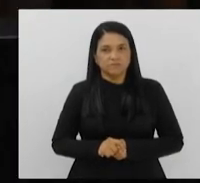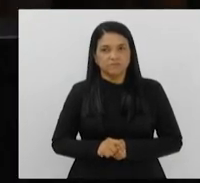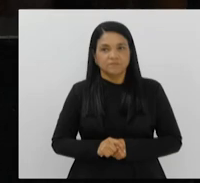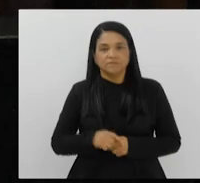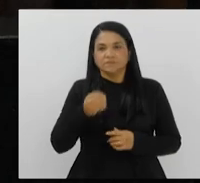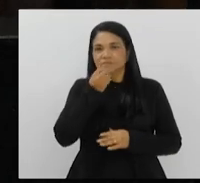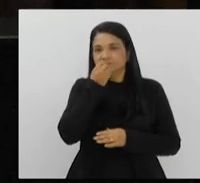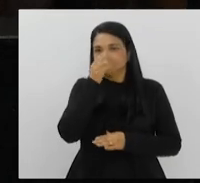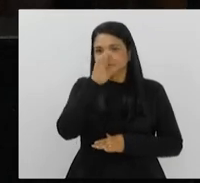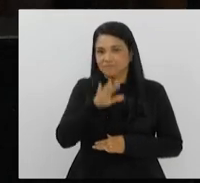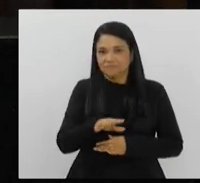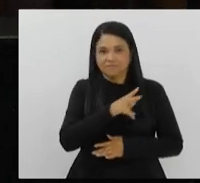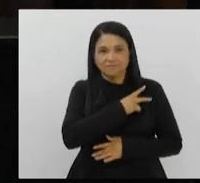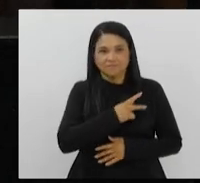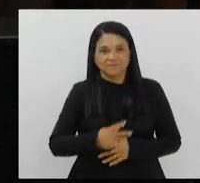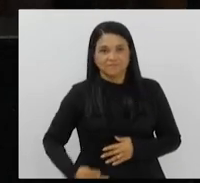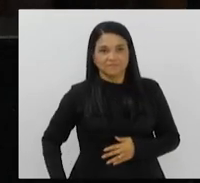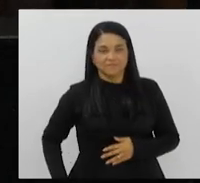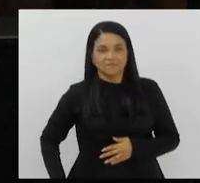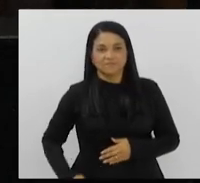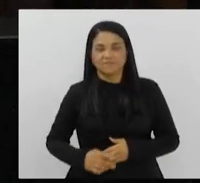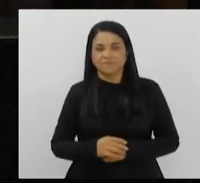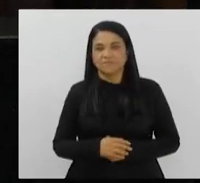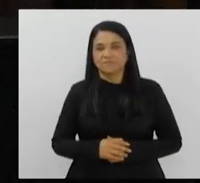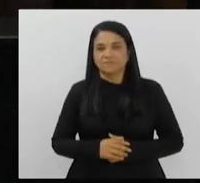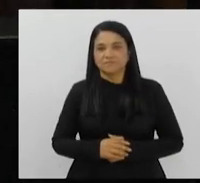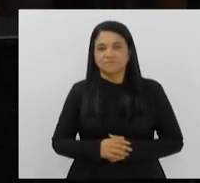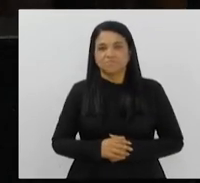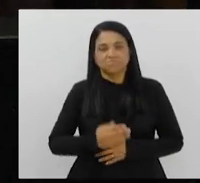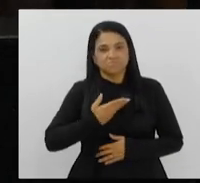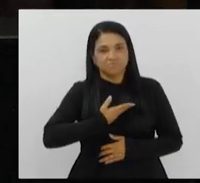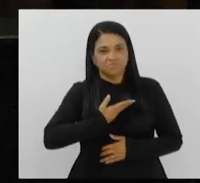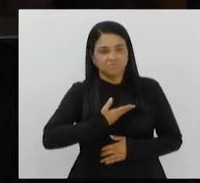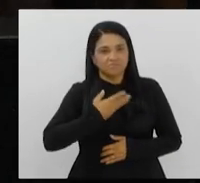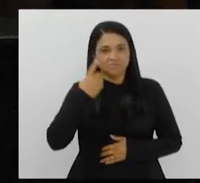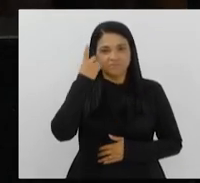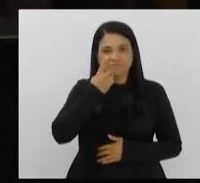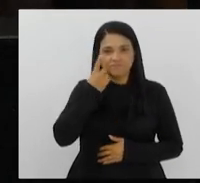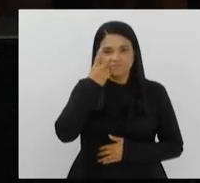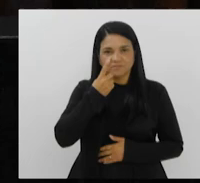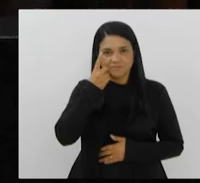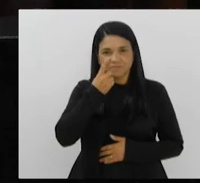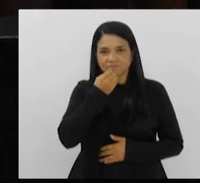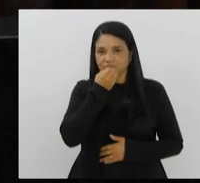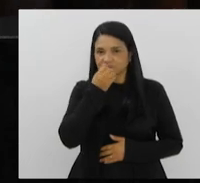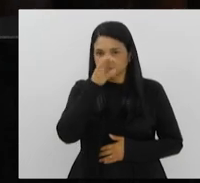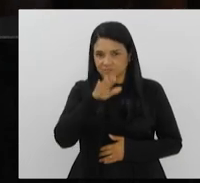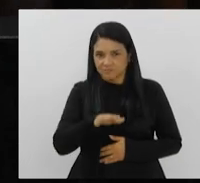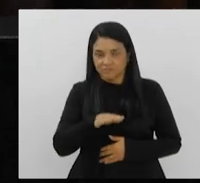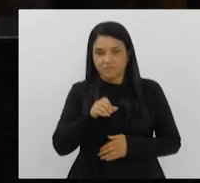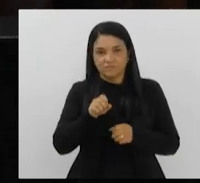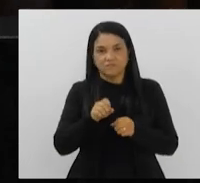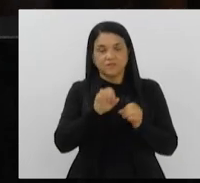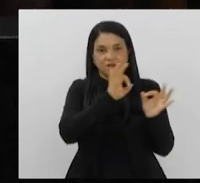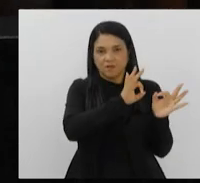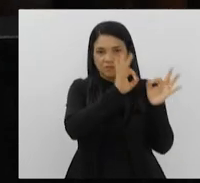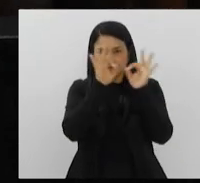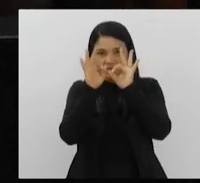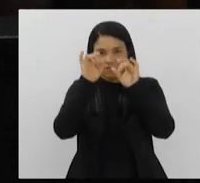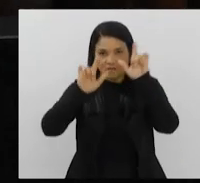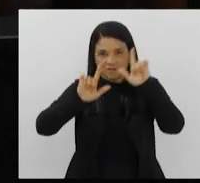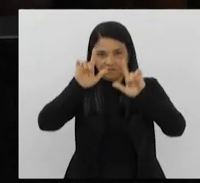Boa tarde, senhor presidente, colegas parlamentares e audiência da TV Alerj.